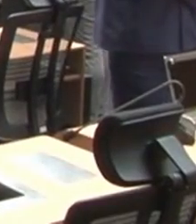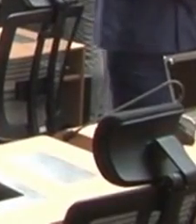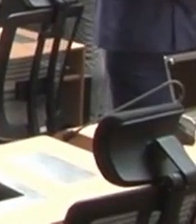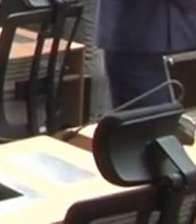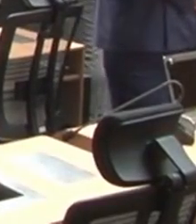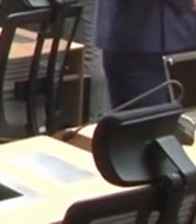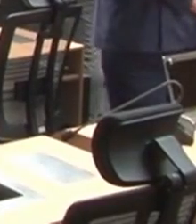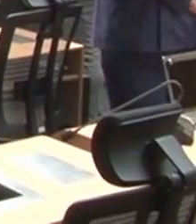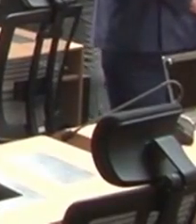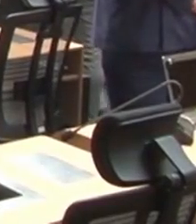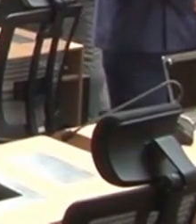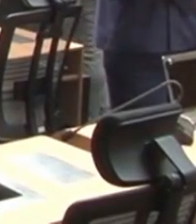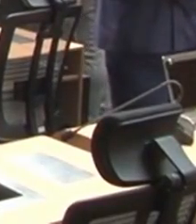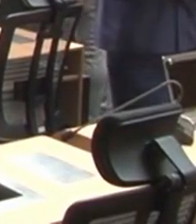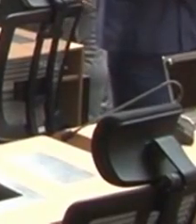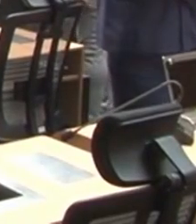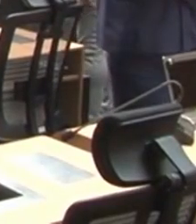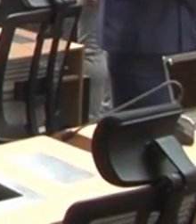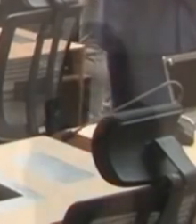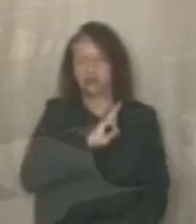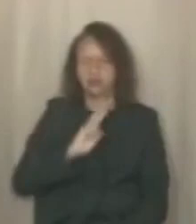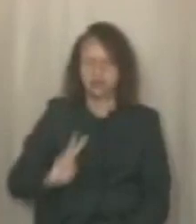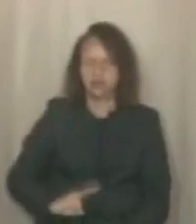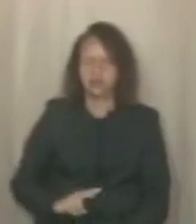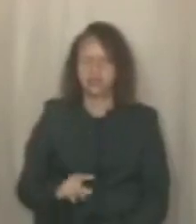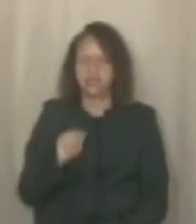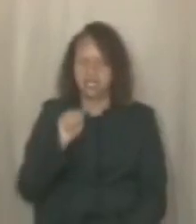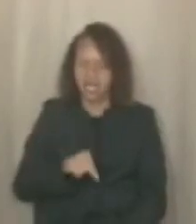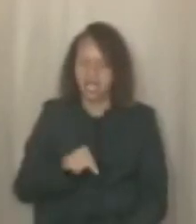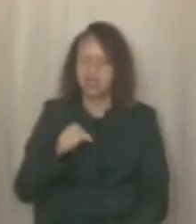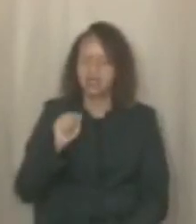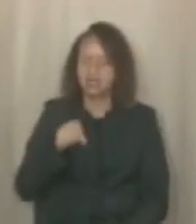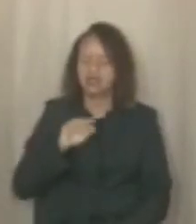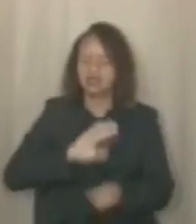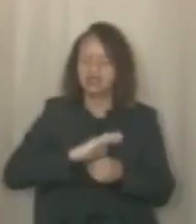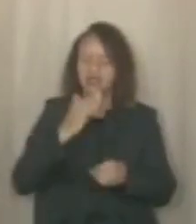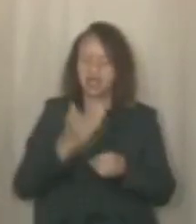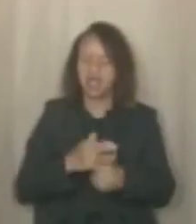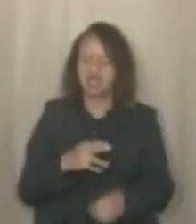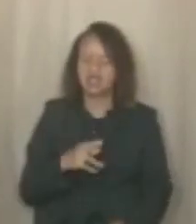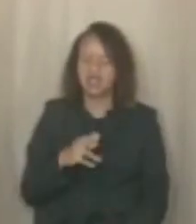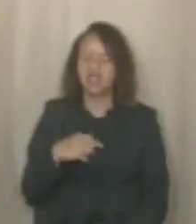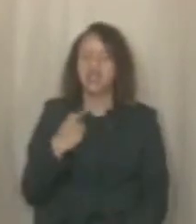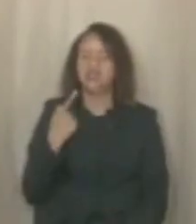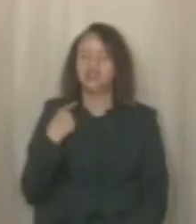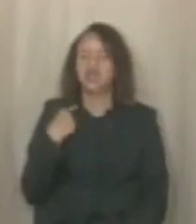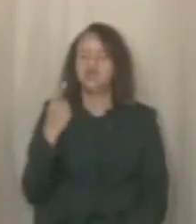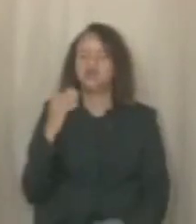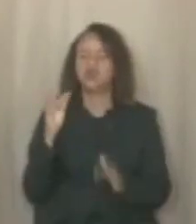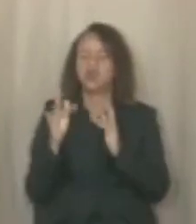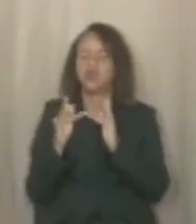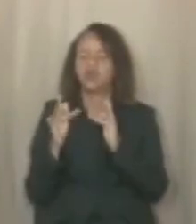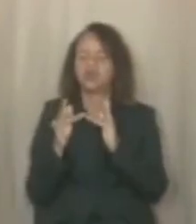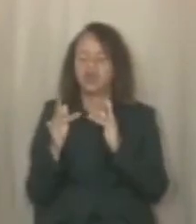da oposição na casa Legislativa quem nessa casa não recebe